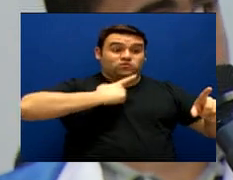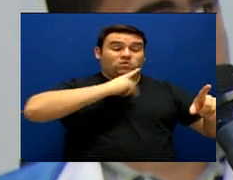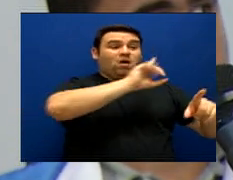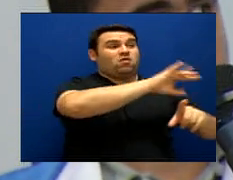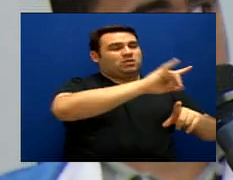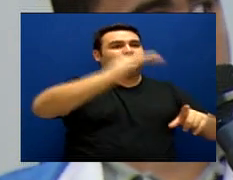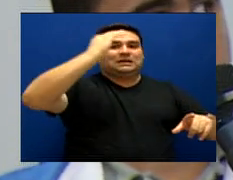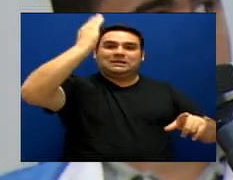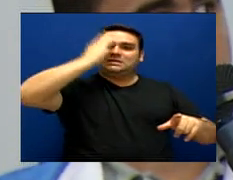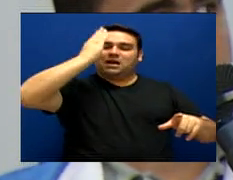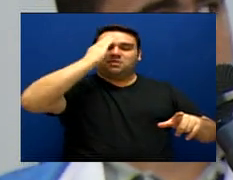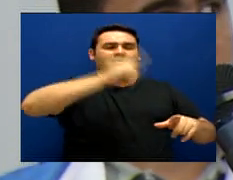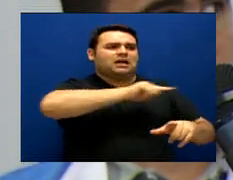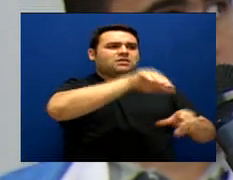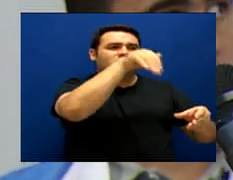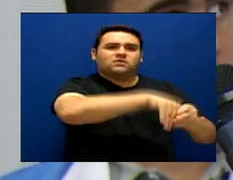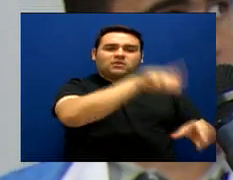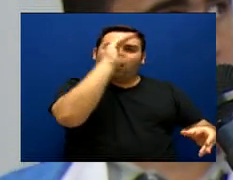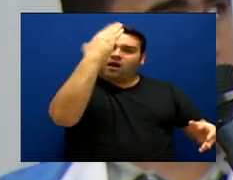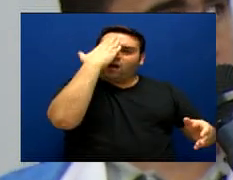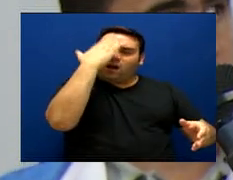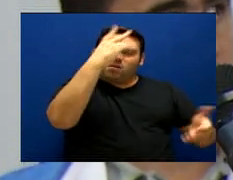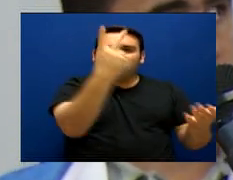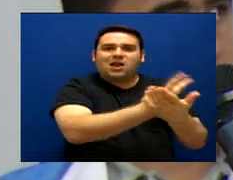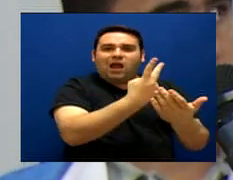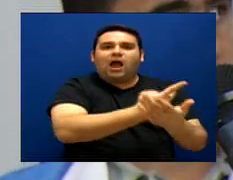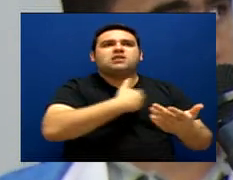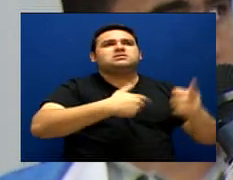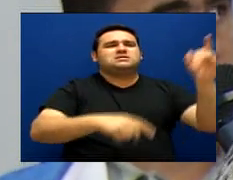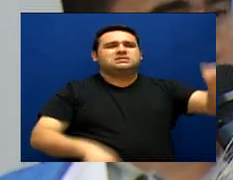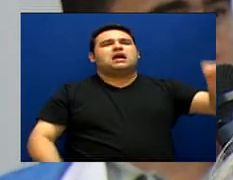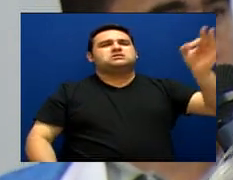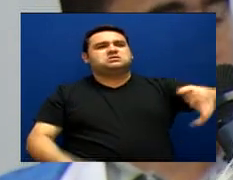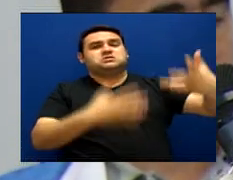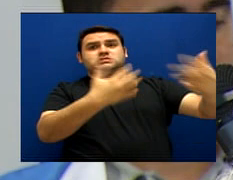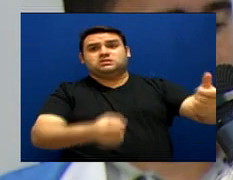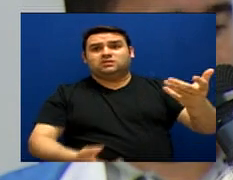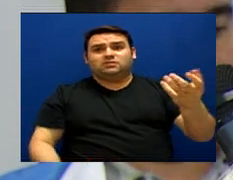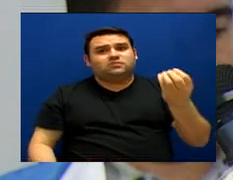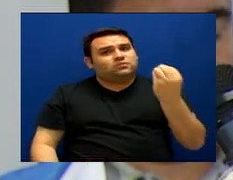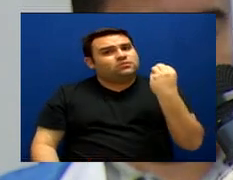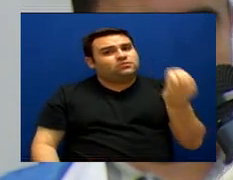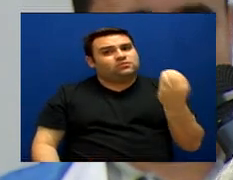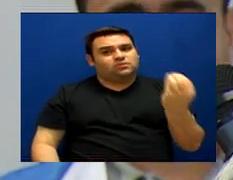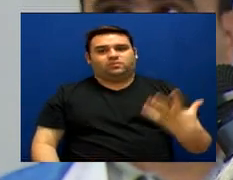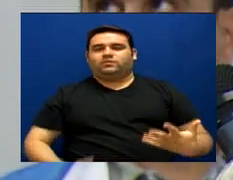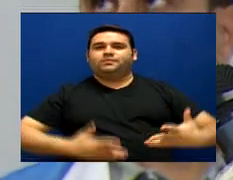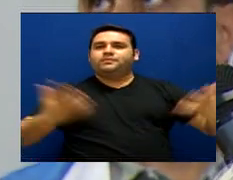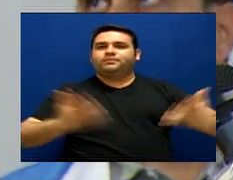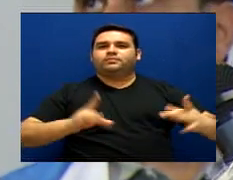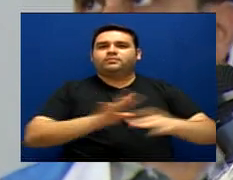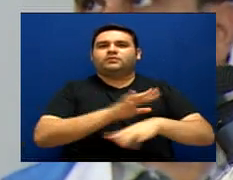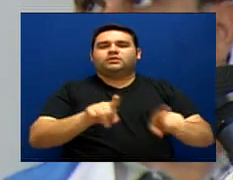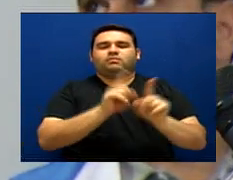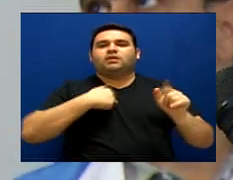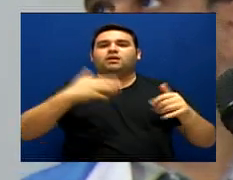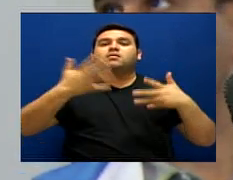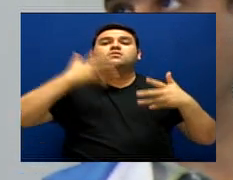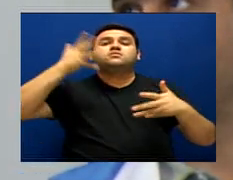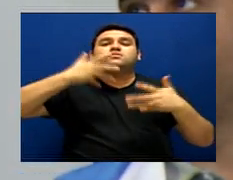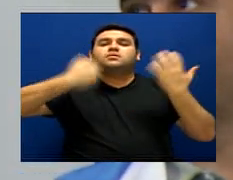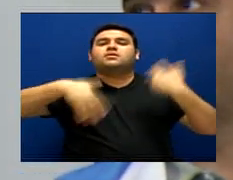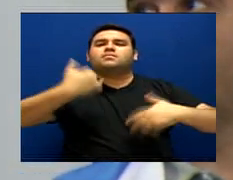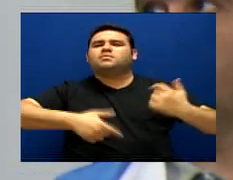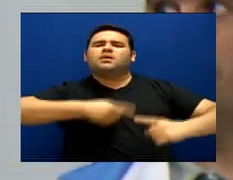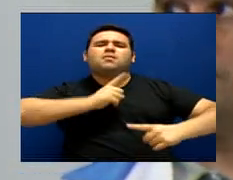um voto de consciência. A pessoa votou sabendo no que estava votando. É um verdadeiro absurdo. E, para finalizar, por que que eu trago isso